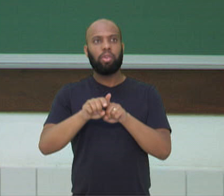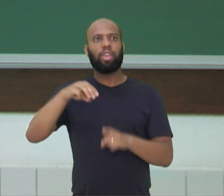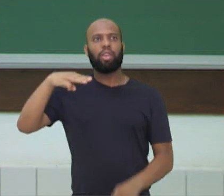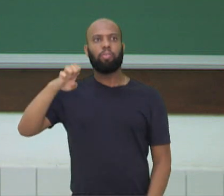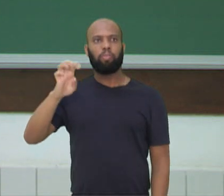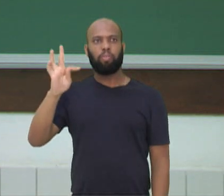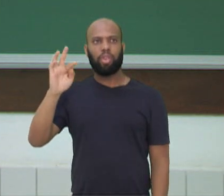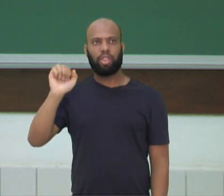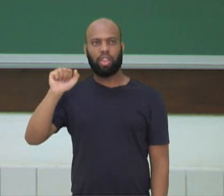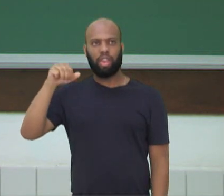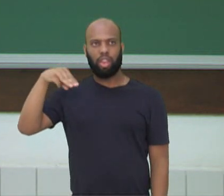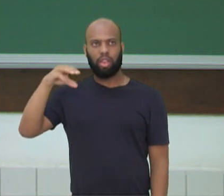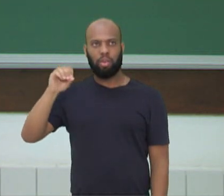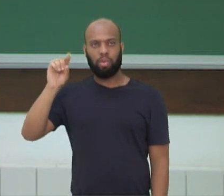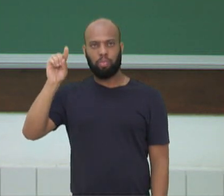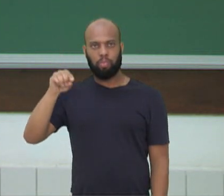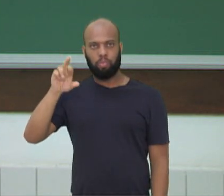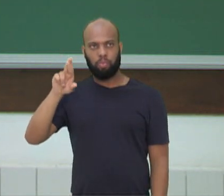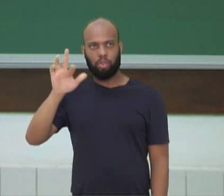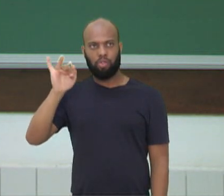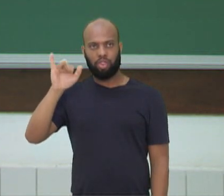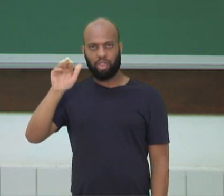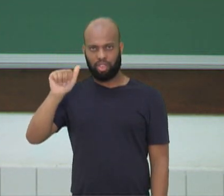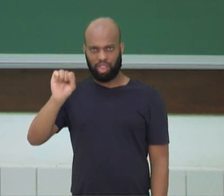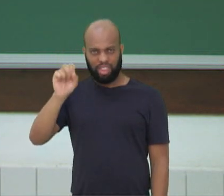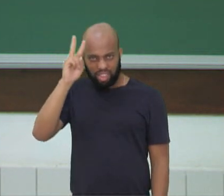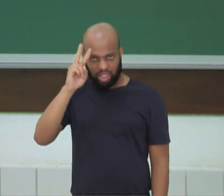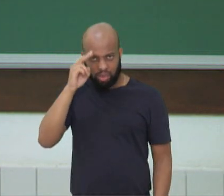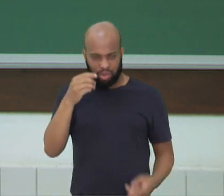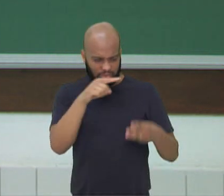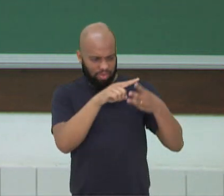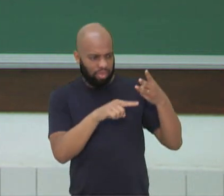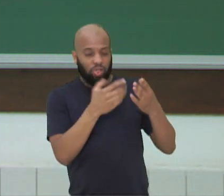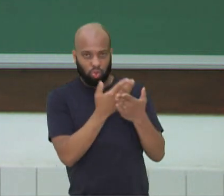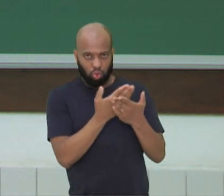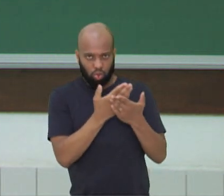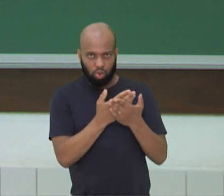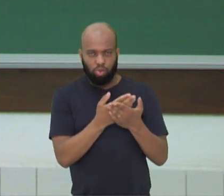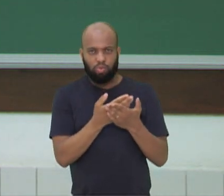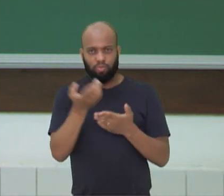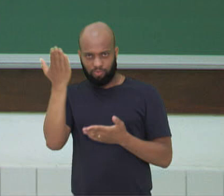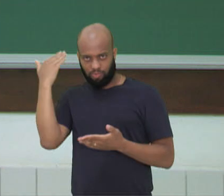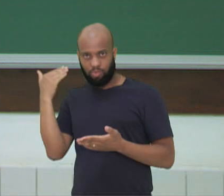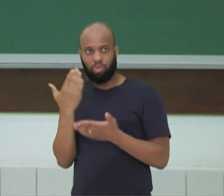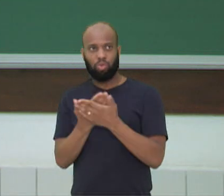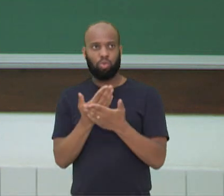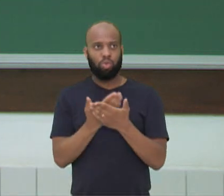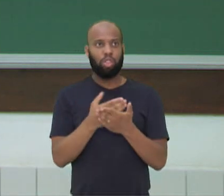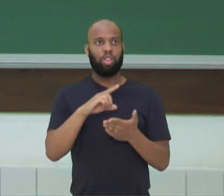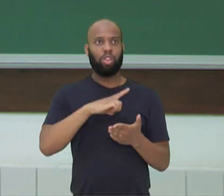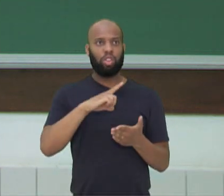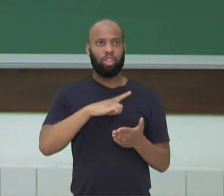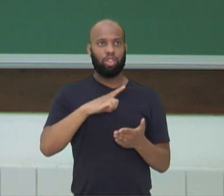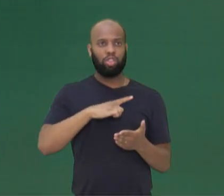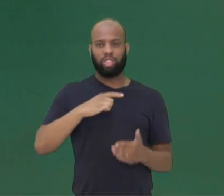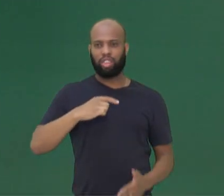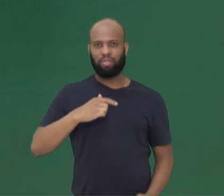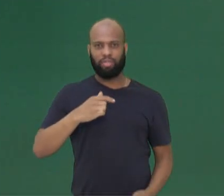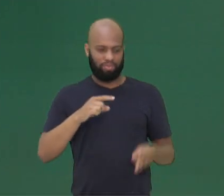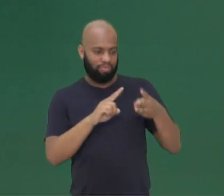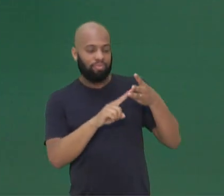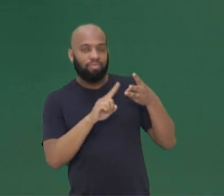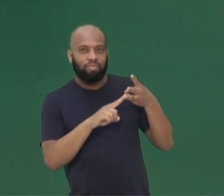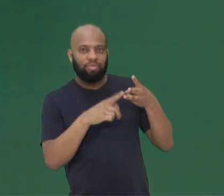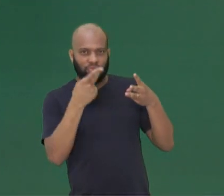três? Vamos voltar um pouquinho lá no tempo e relembrar? Lembra quando eu falei da metamórfica, da sedimentar, que eu trouxe